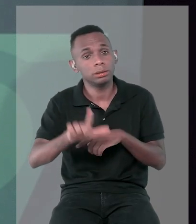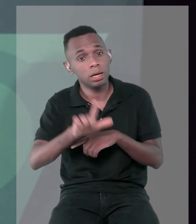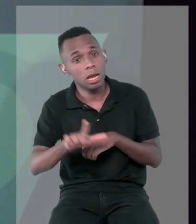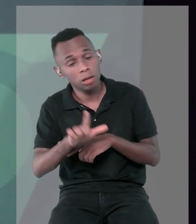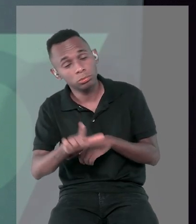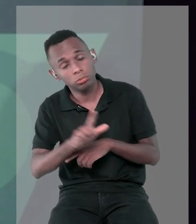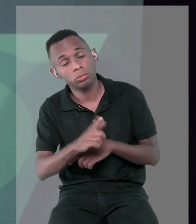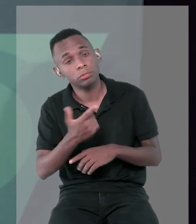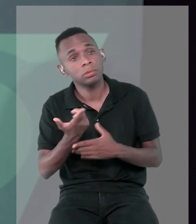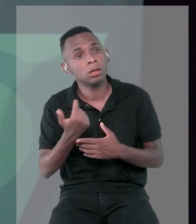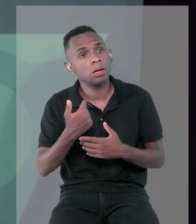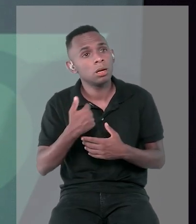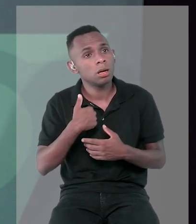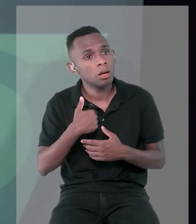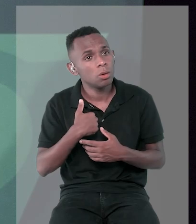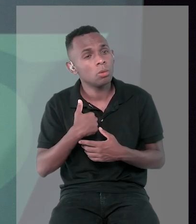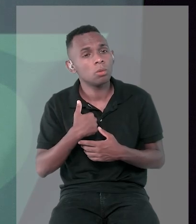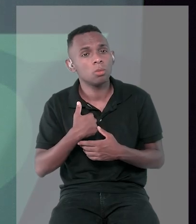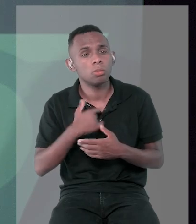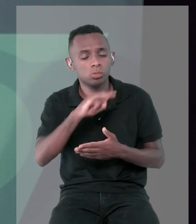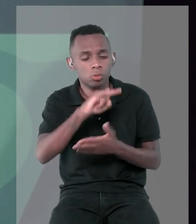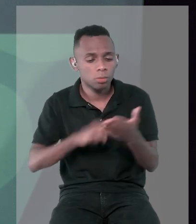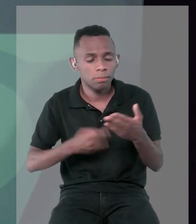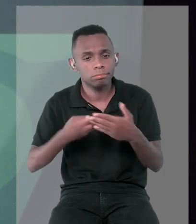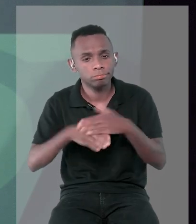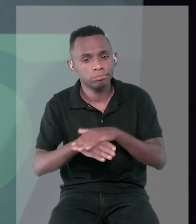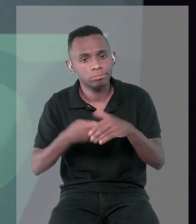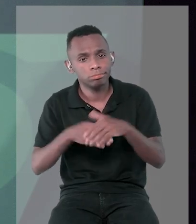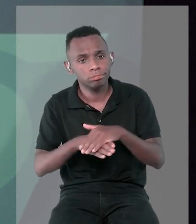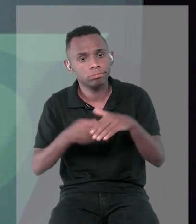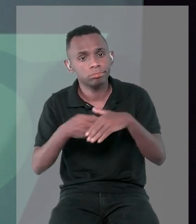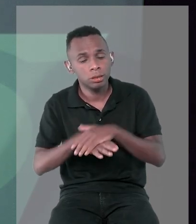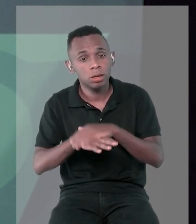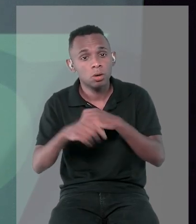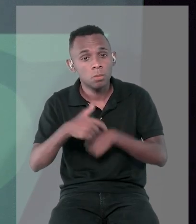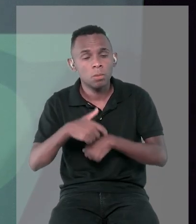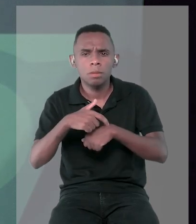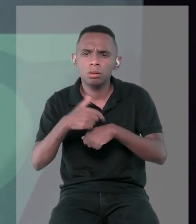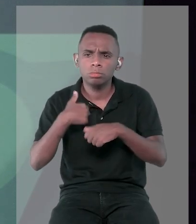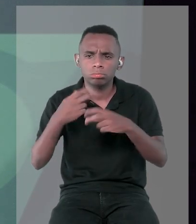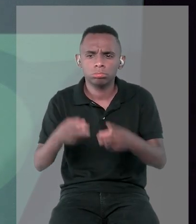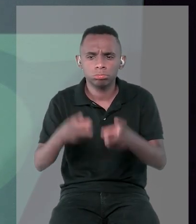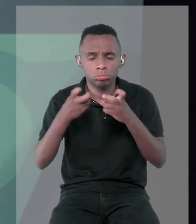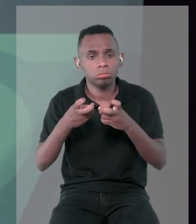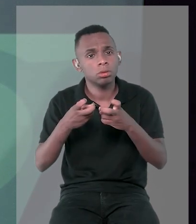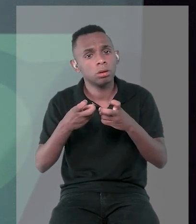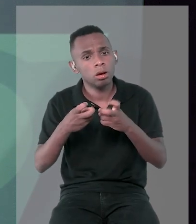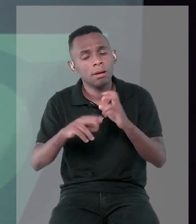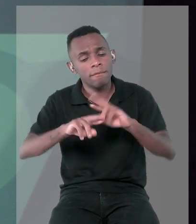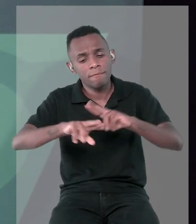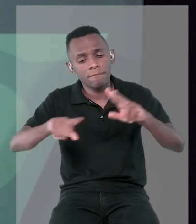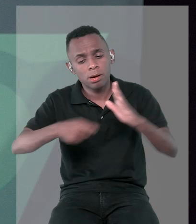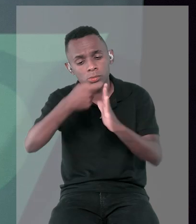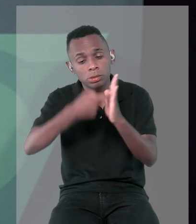literatura, e eu ia guardando, né, essa documentação. Até que chegou um momento que eu vi que muitos